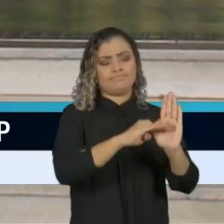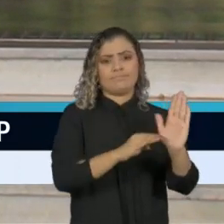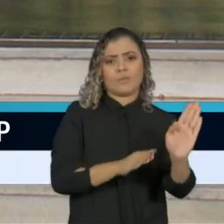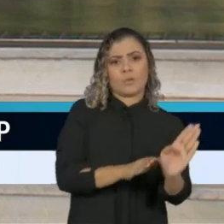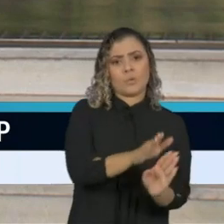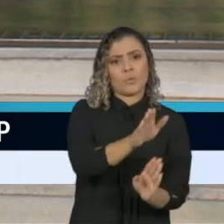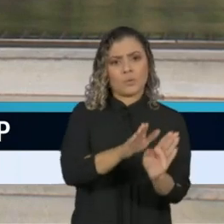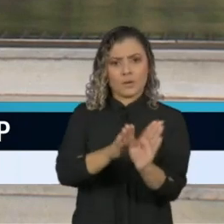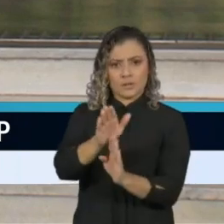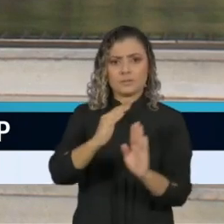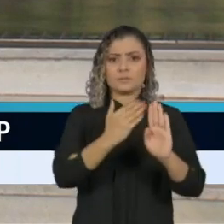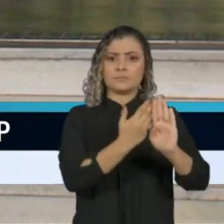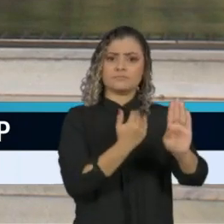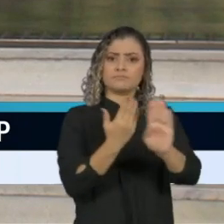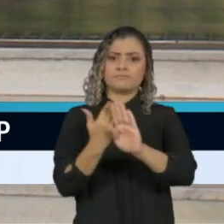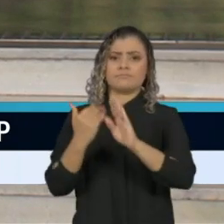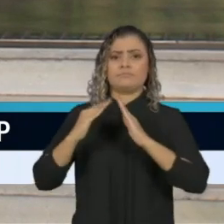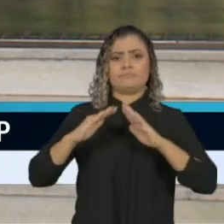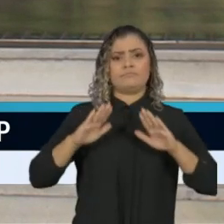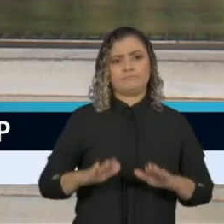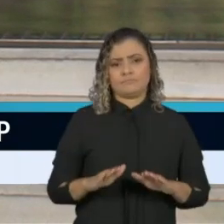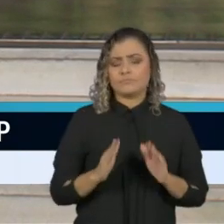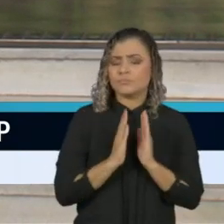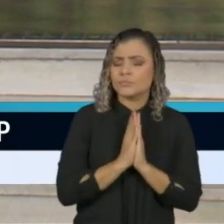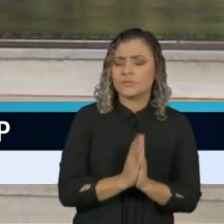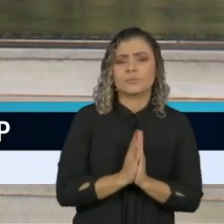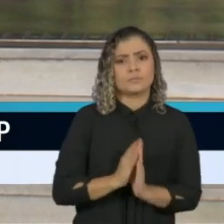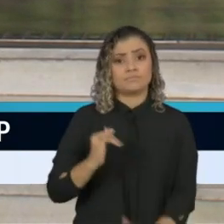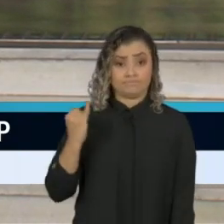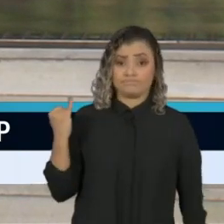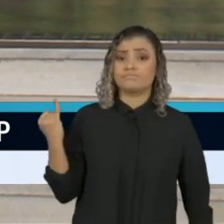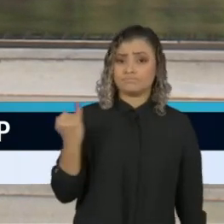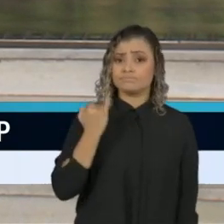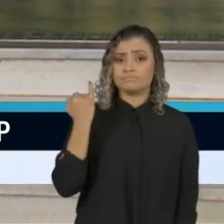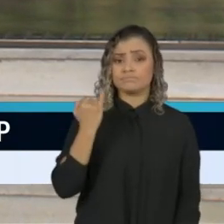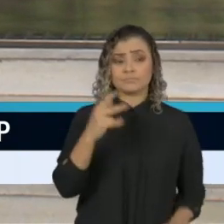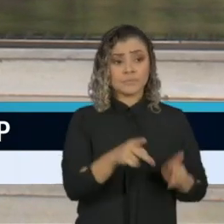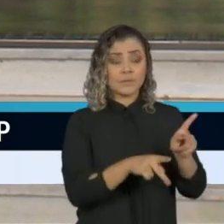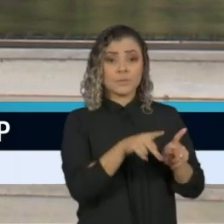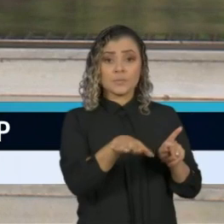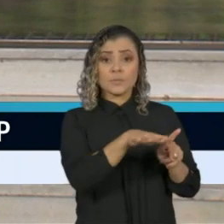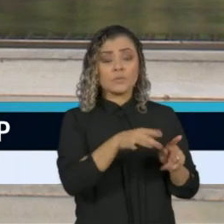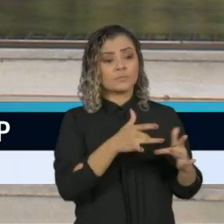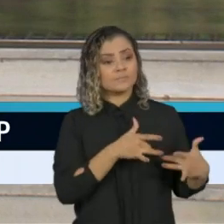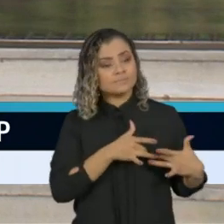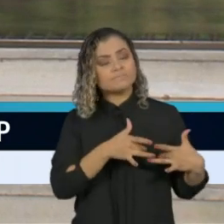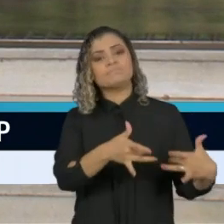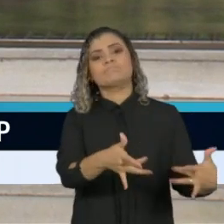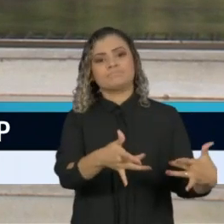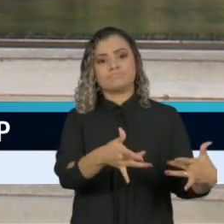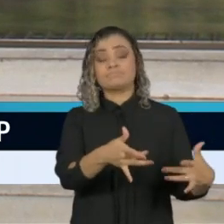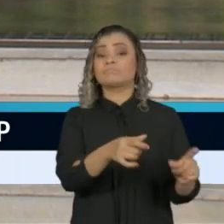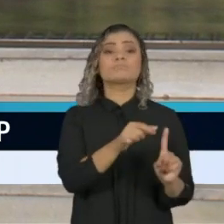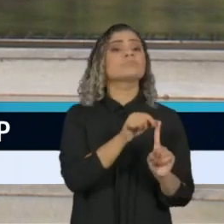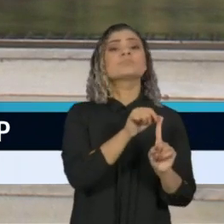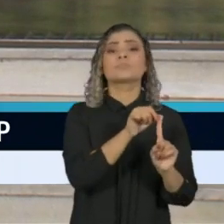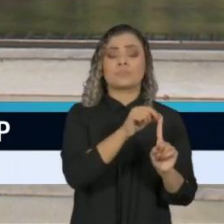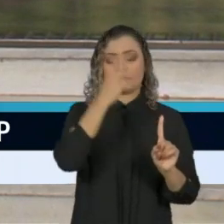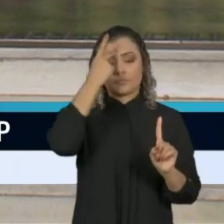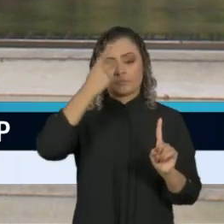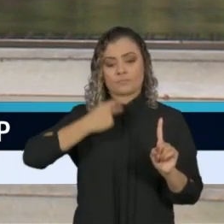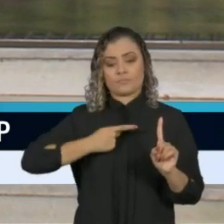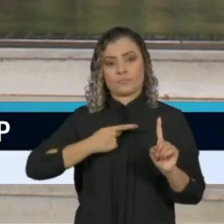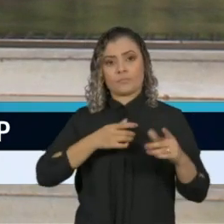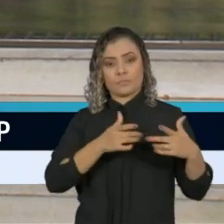orientação do isolamento social. É fundamental que a população tenha solidariedade, primeiro, consigo